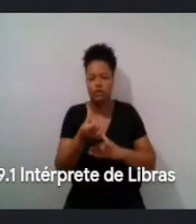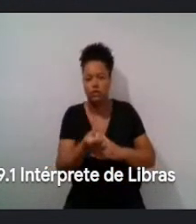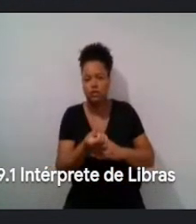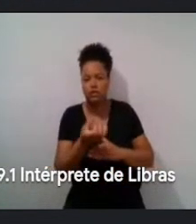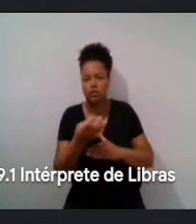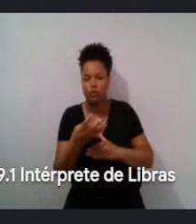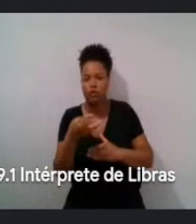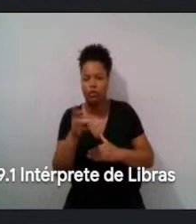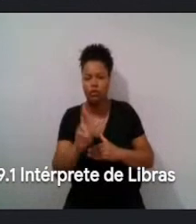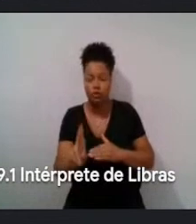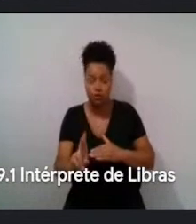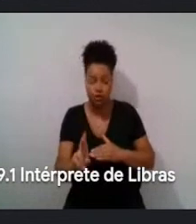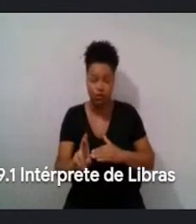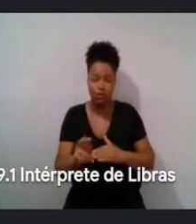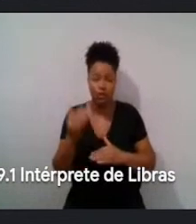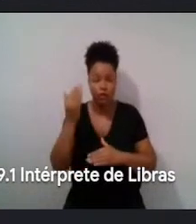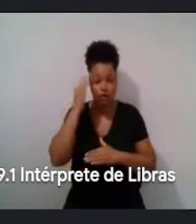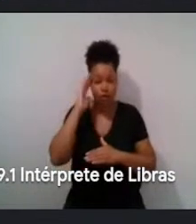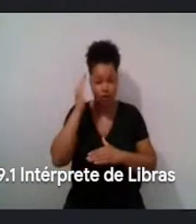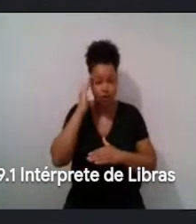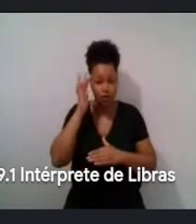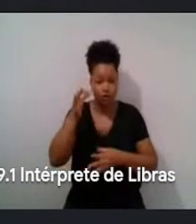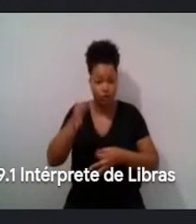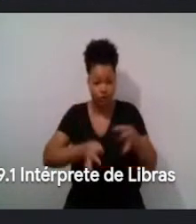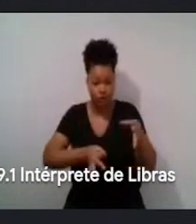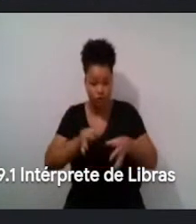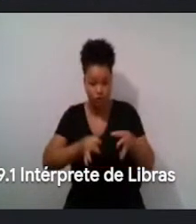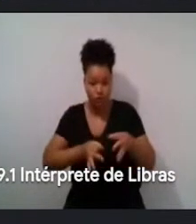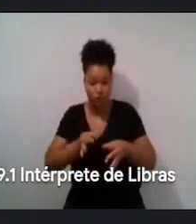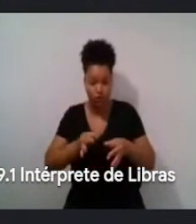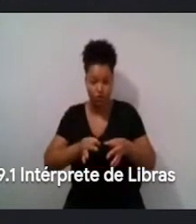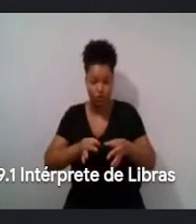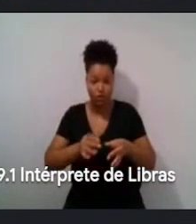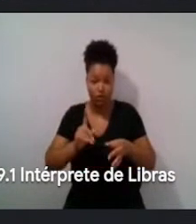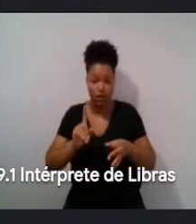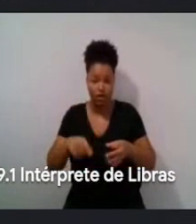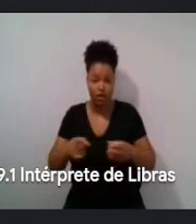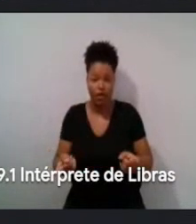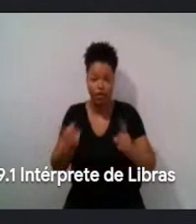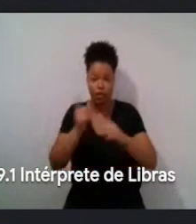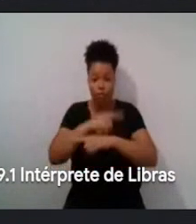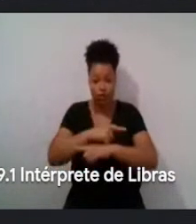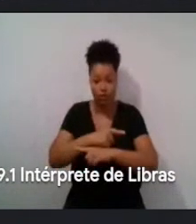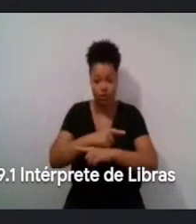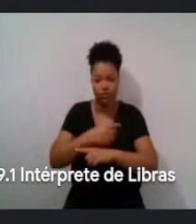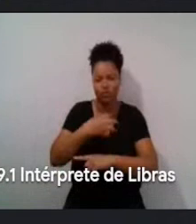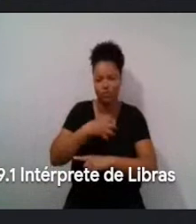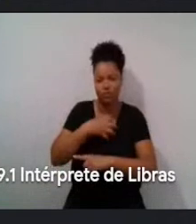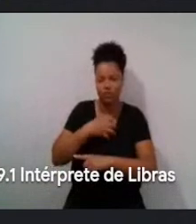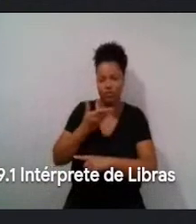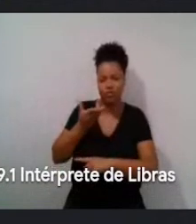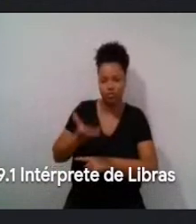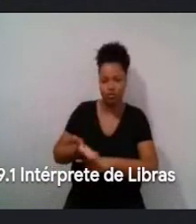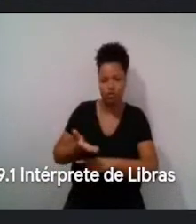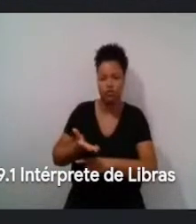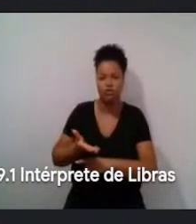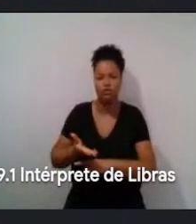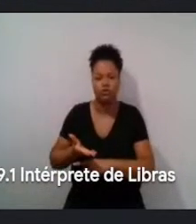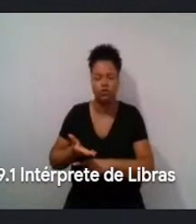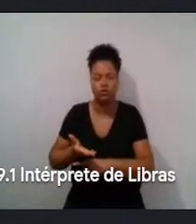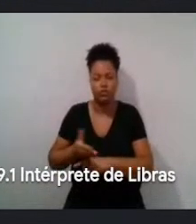Entendo que a sentença ela foi contraditória nesse sentido. A